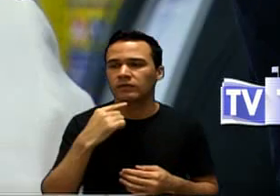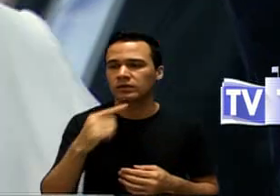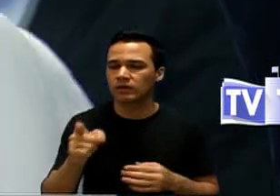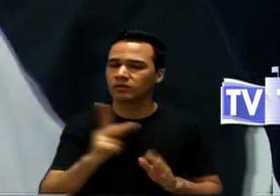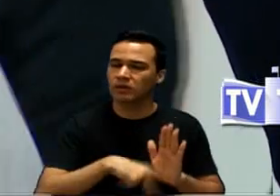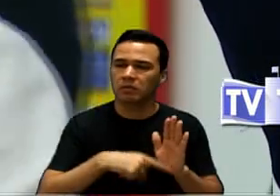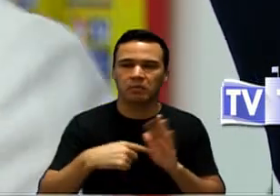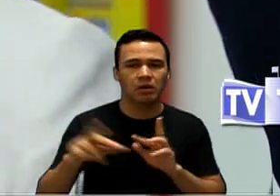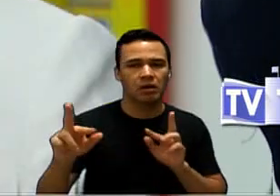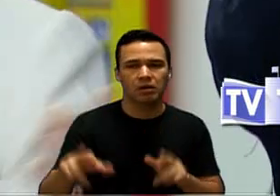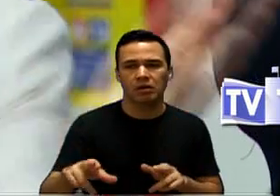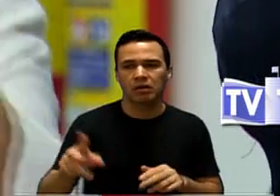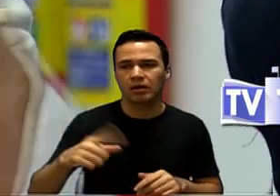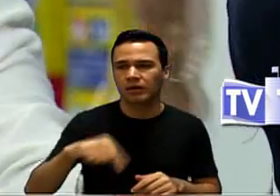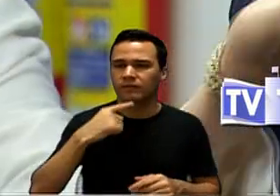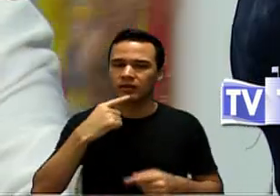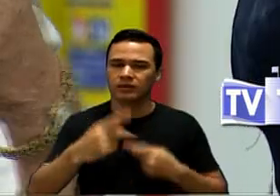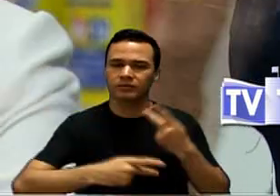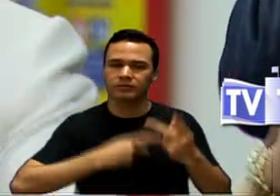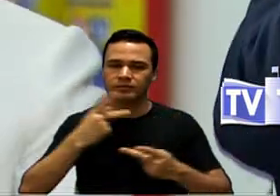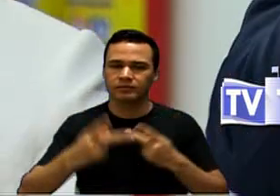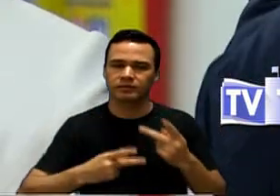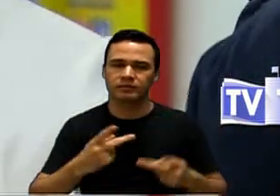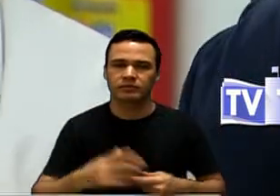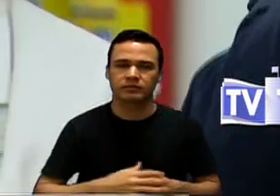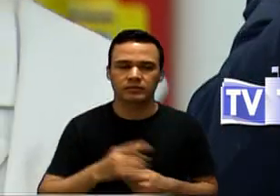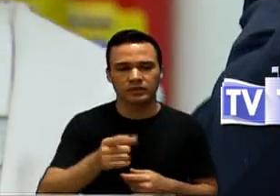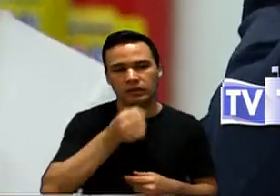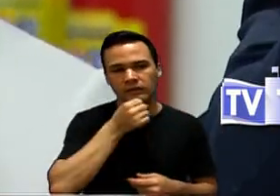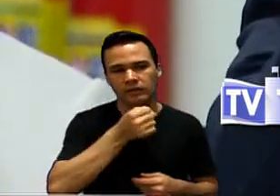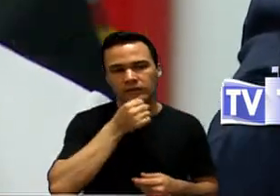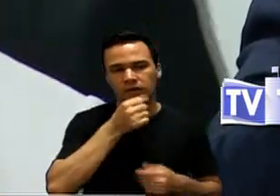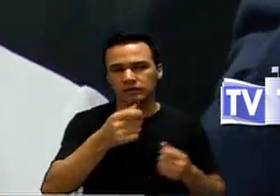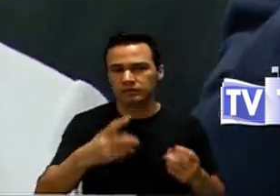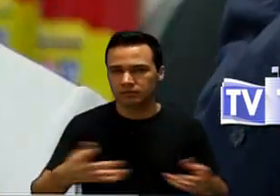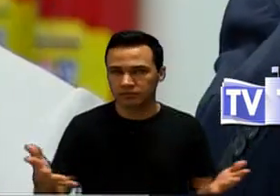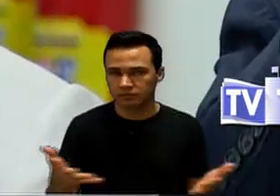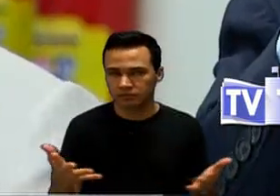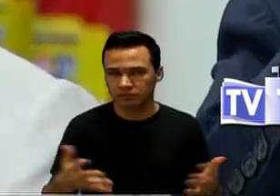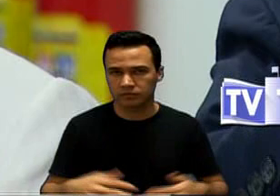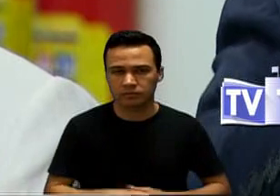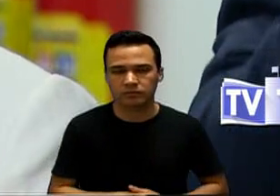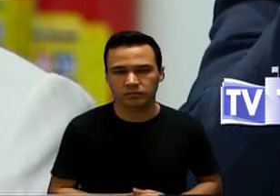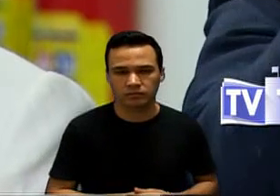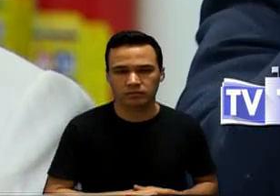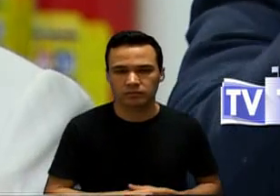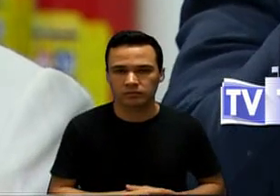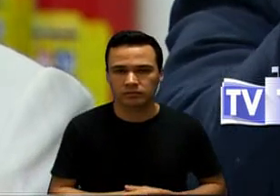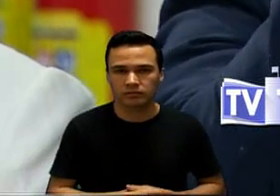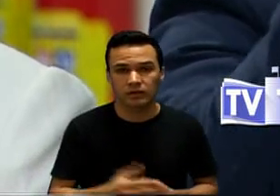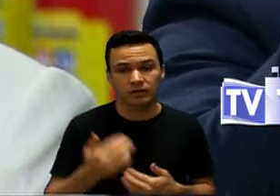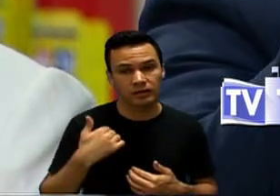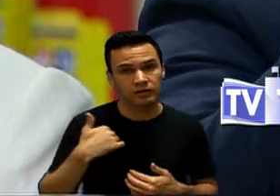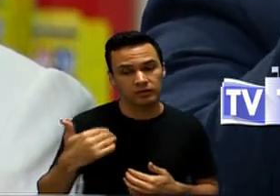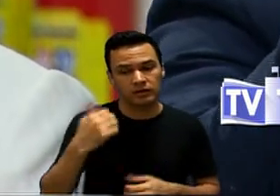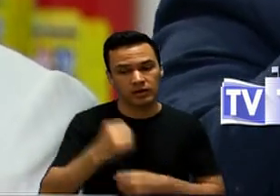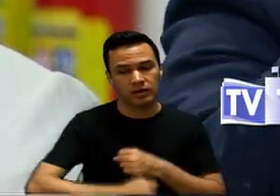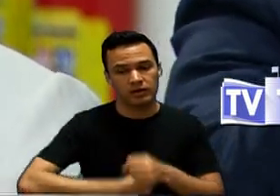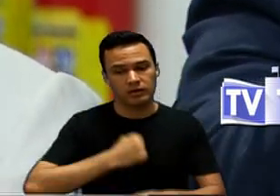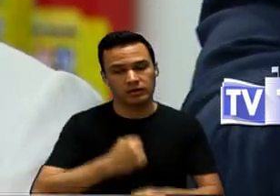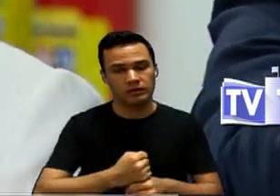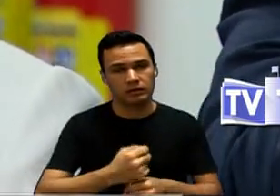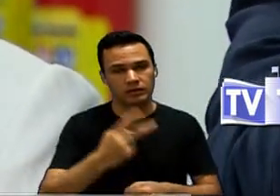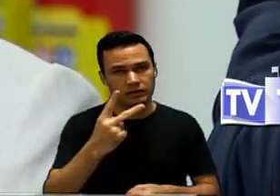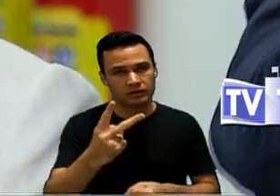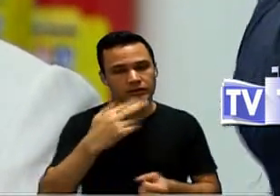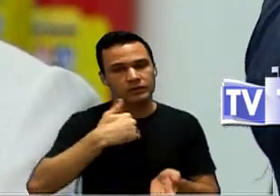senhor presidente. Você lança o projeto e a pessoa fala... Questão de ordem, senhor presidente. Eu estou com a fala aqui no microfone fazendo meu voto, senhor presidente. Eu fui